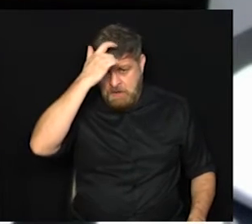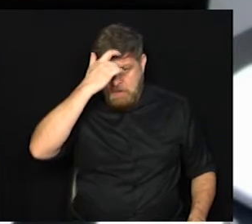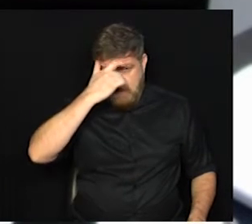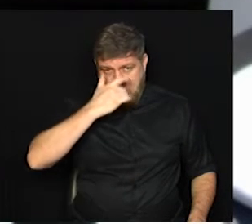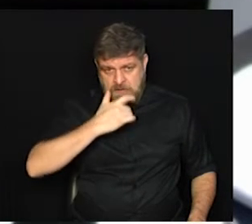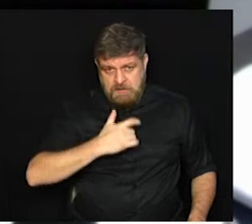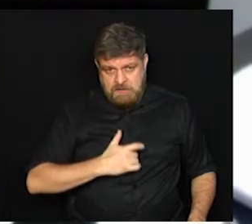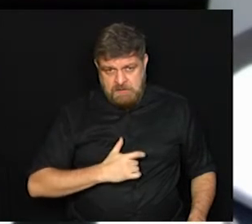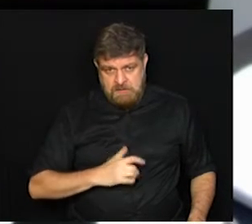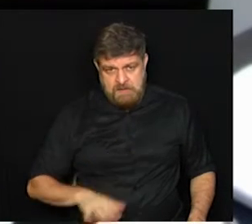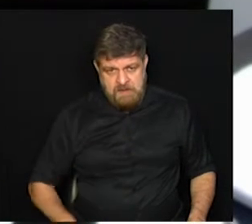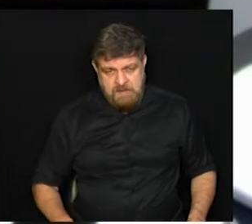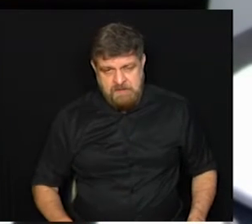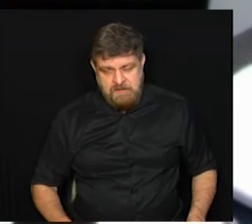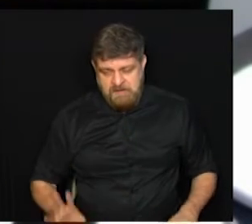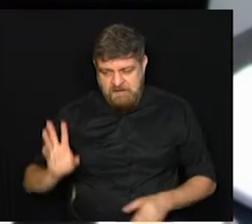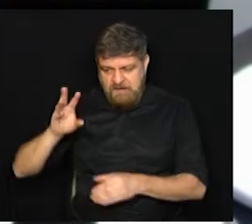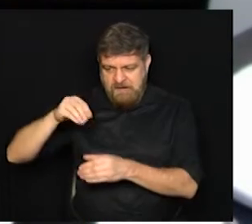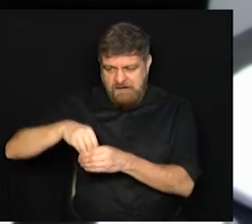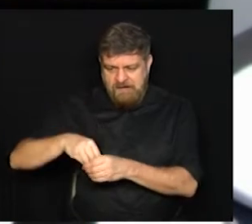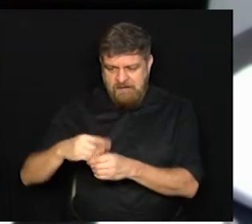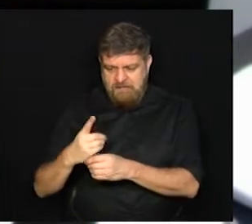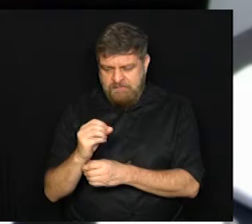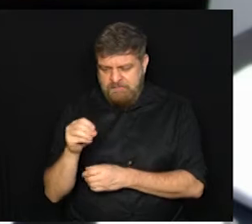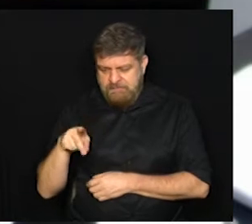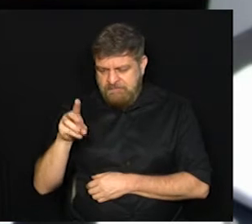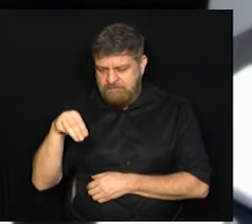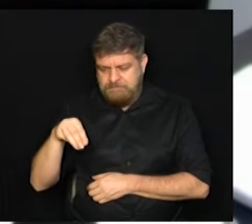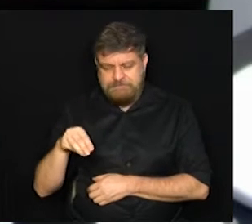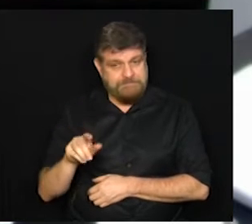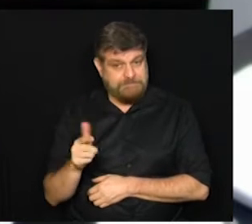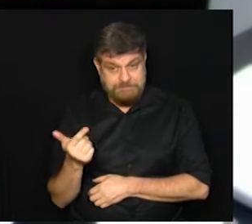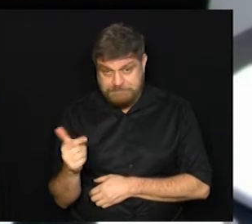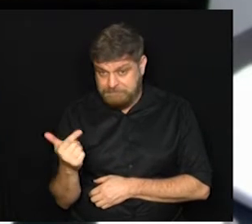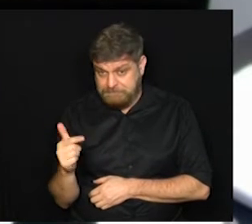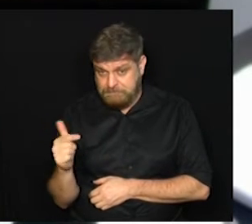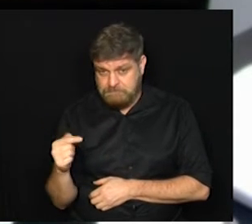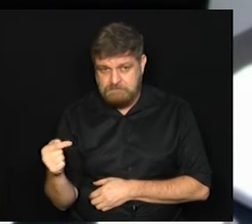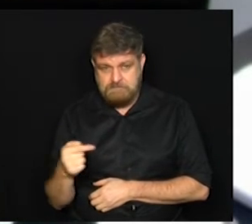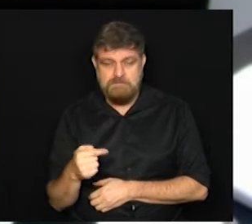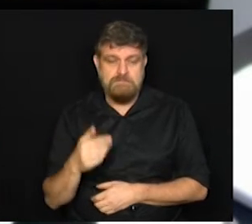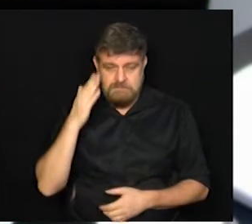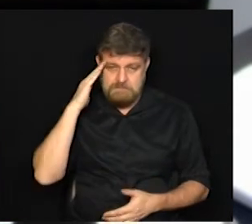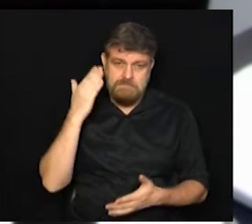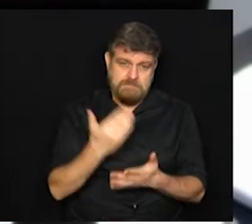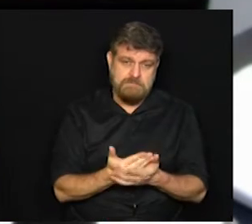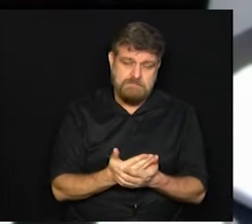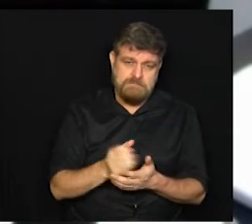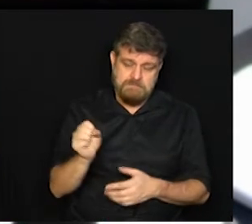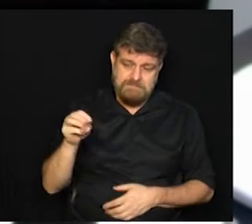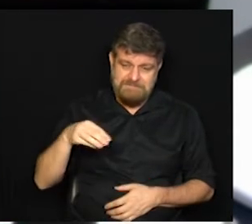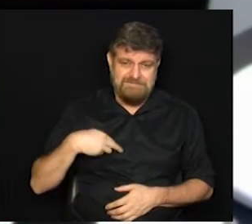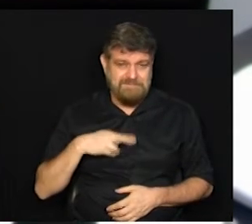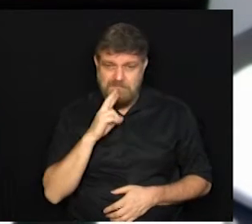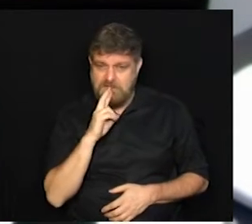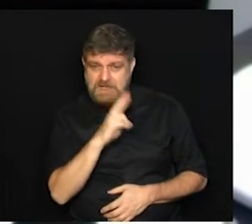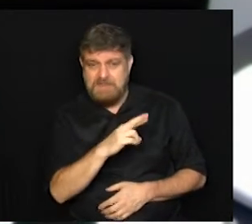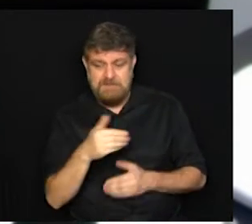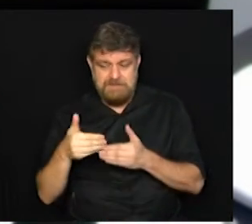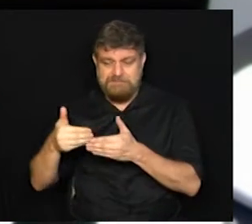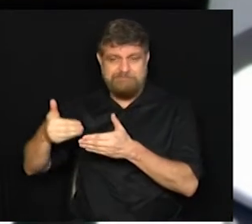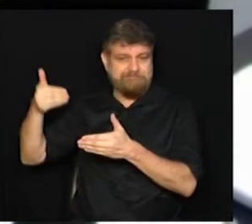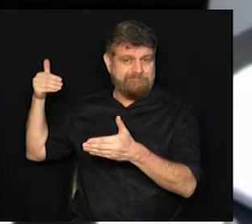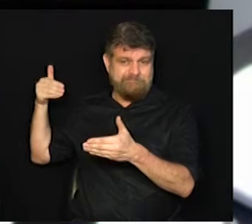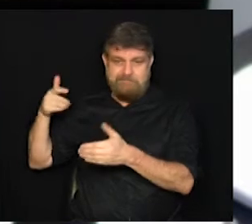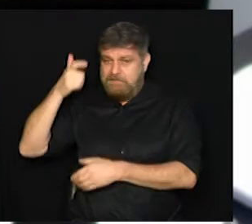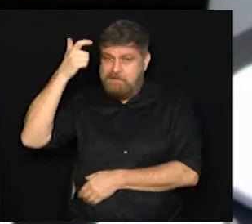nós não está dentro aí desses 100 quilômetros, né? Mas sim, né? Eu não consigo dizer sobre o passado, eu não estava